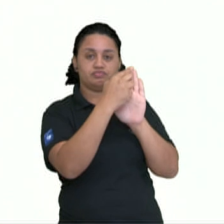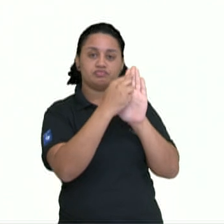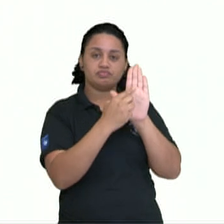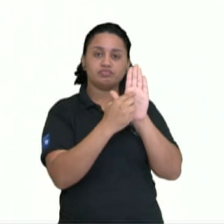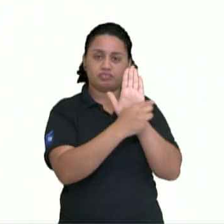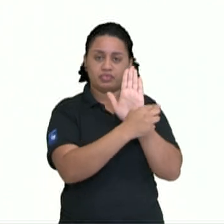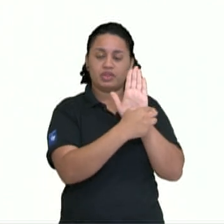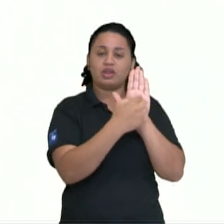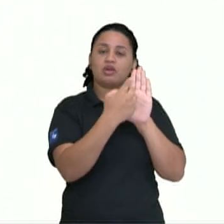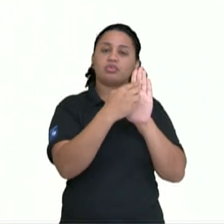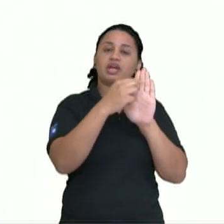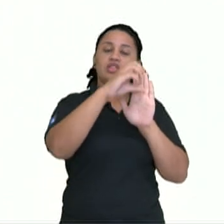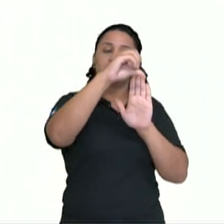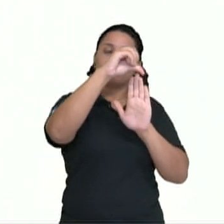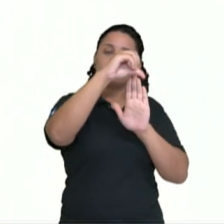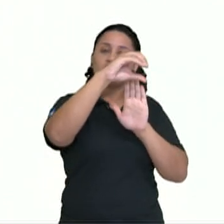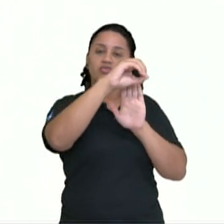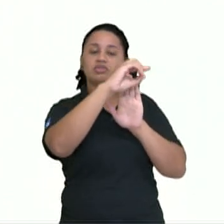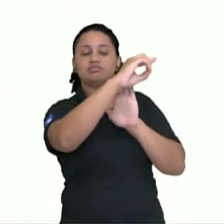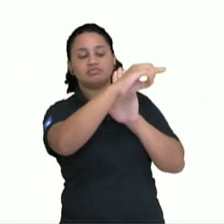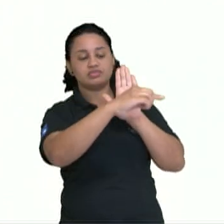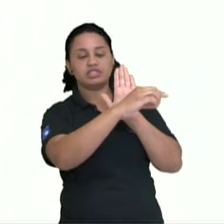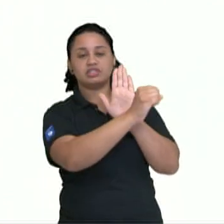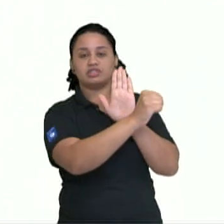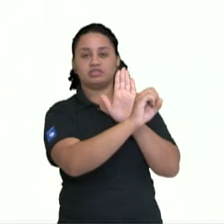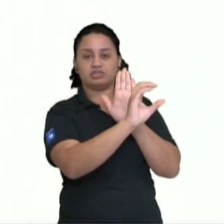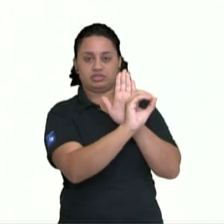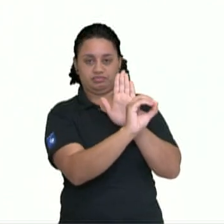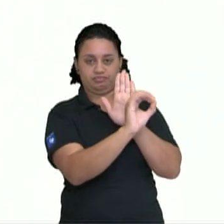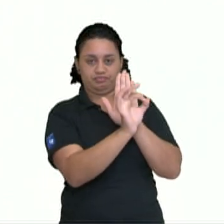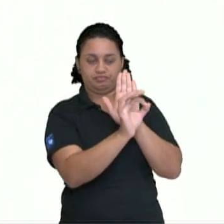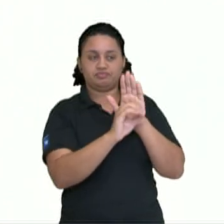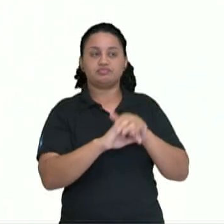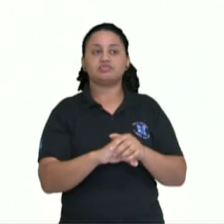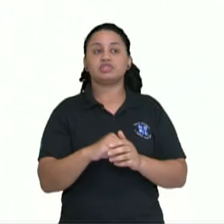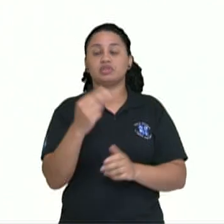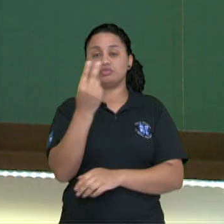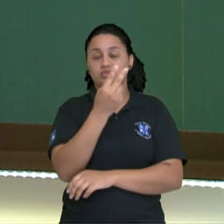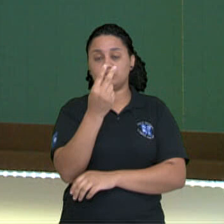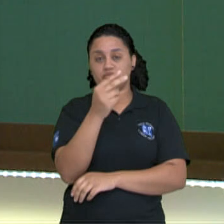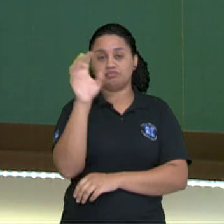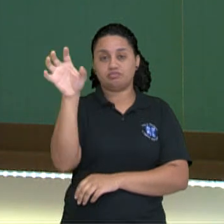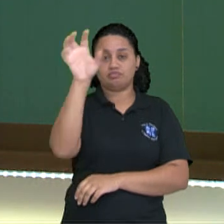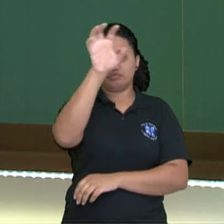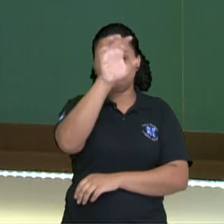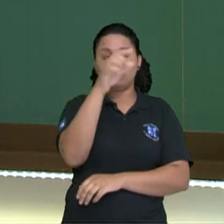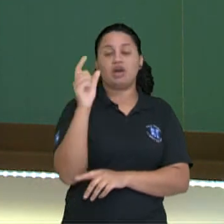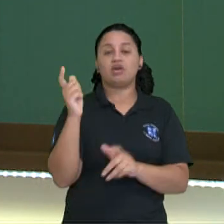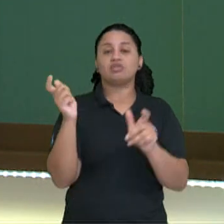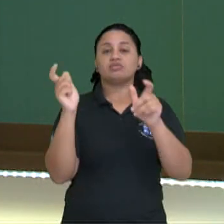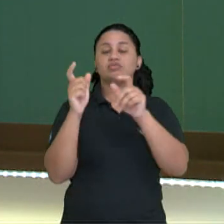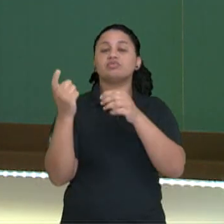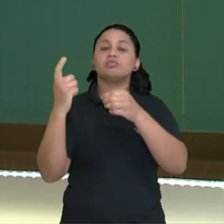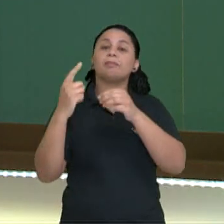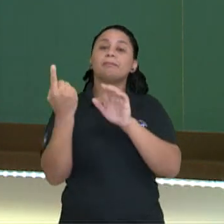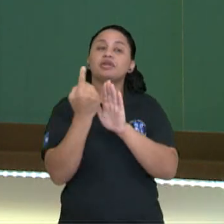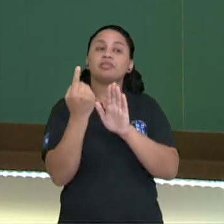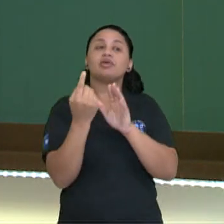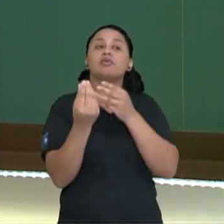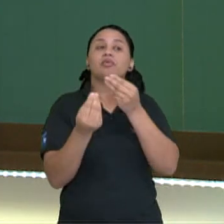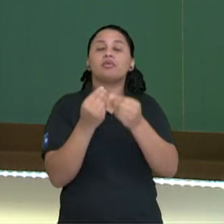é um ângulo que está entre 90 e 180. Então, tá aqui, ó, está no segundo quadrante. Vamos reduzir ao primeiro quadrante de que